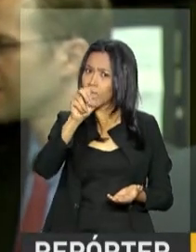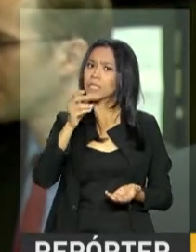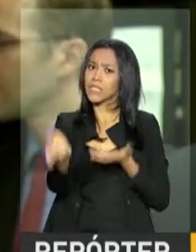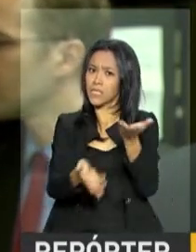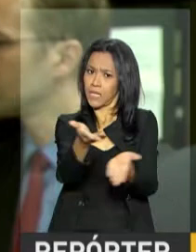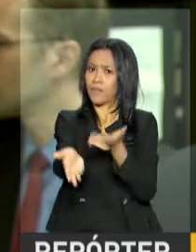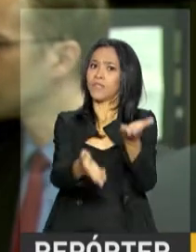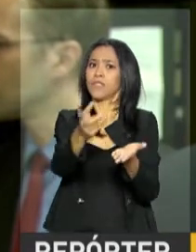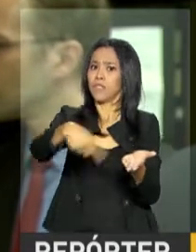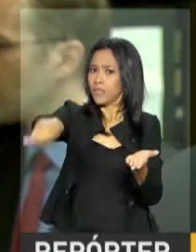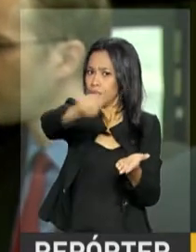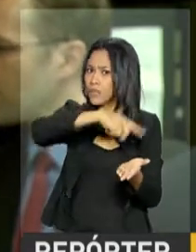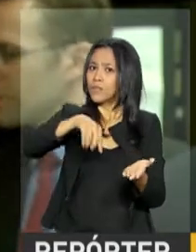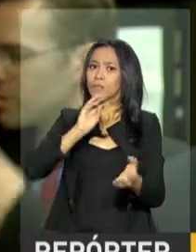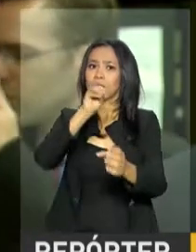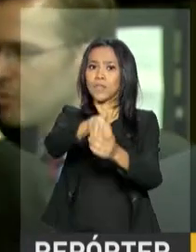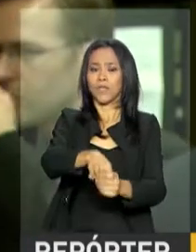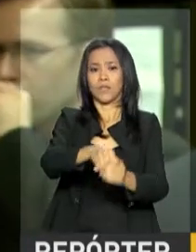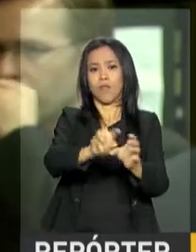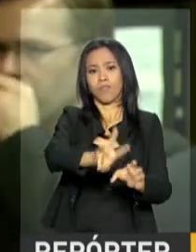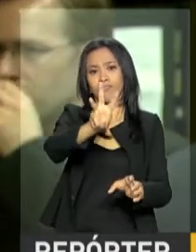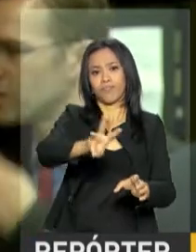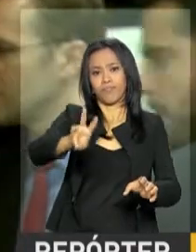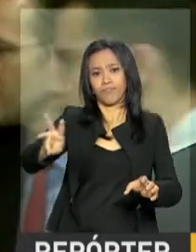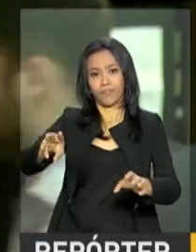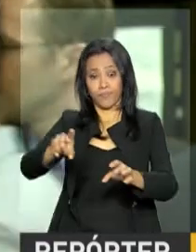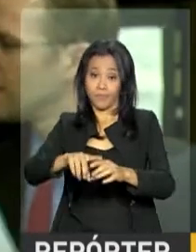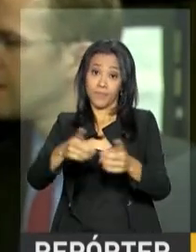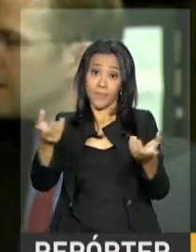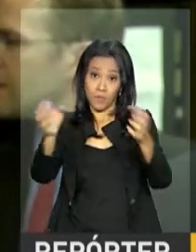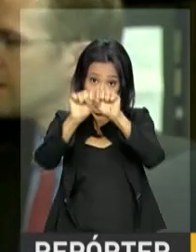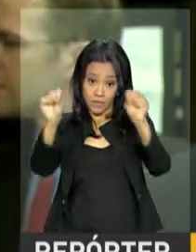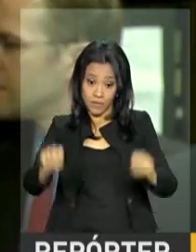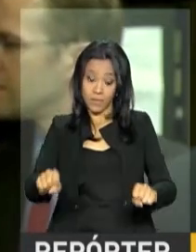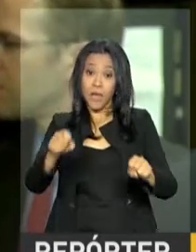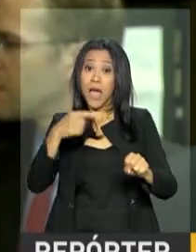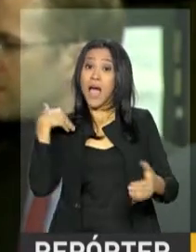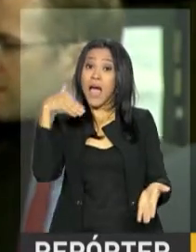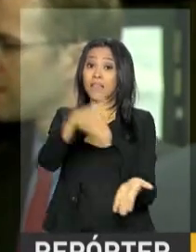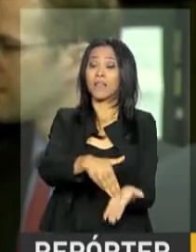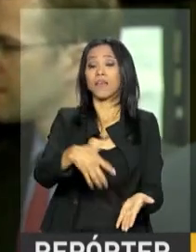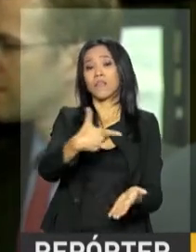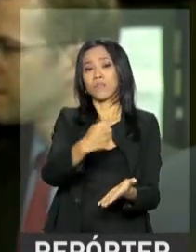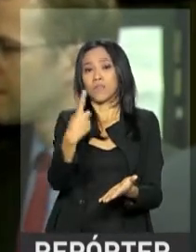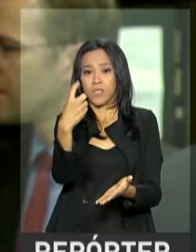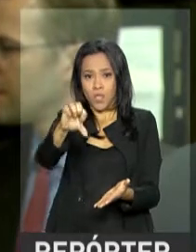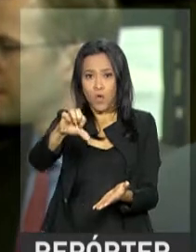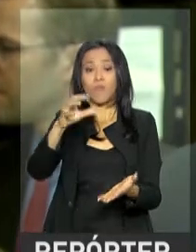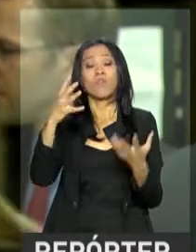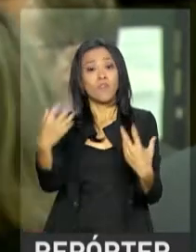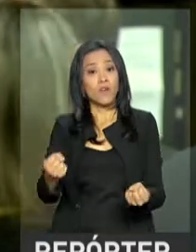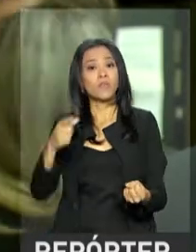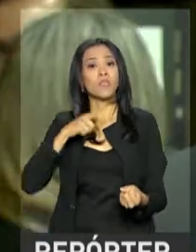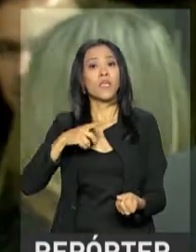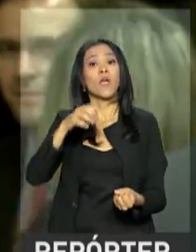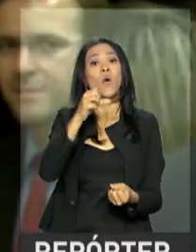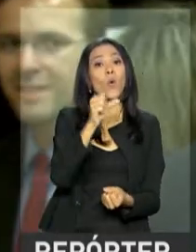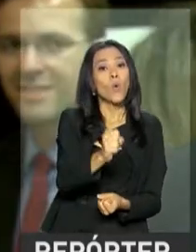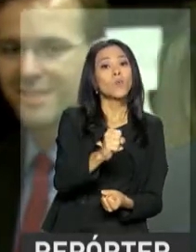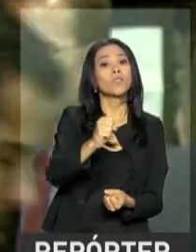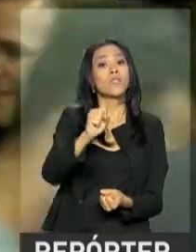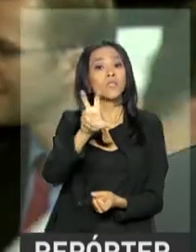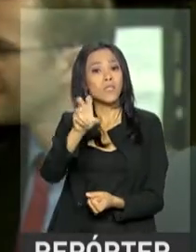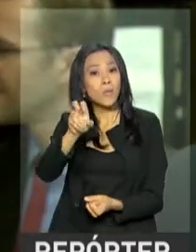o cidadão em plataforma digital e até o final de 2019 nós vamos ter no ar 850